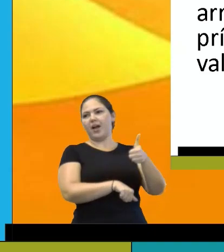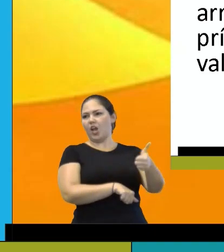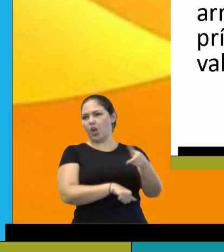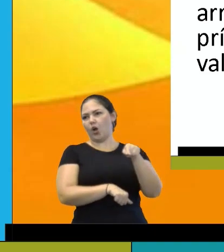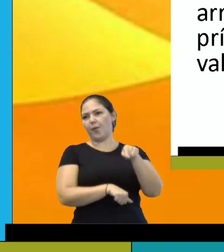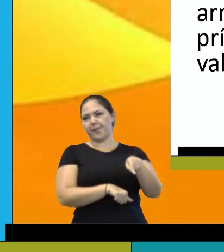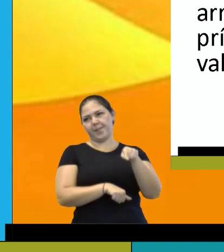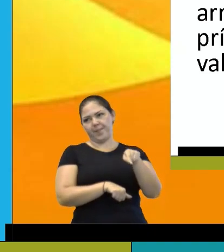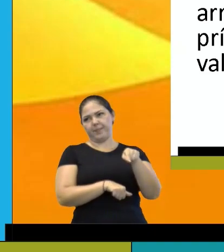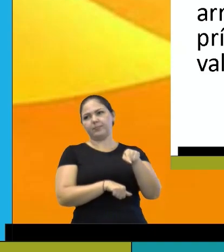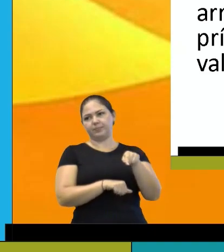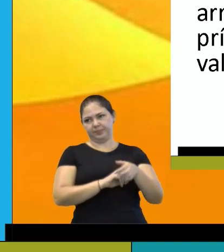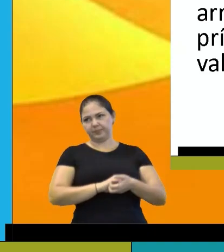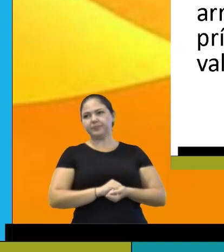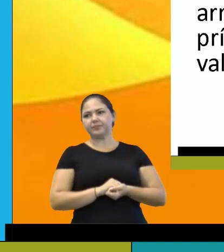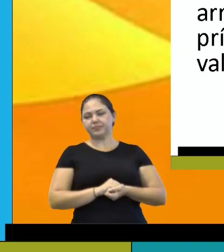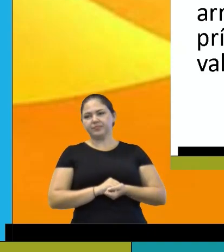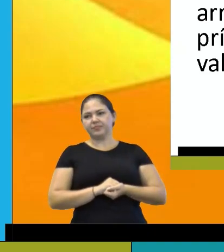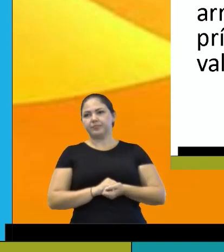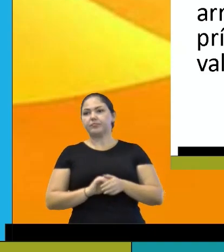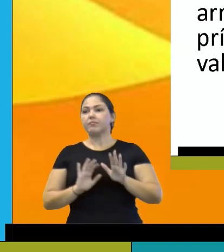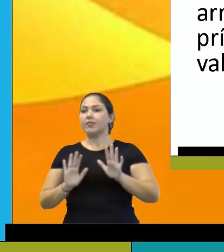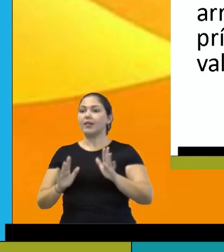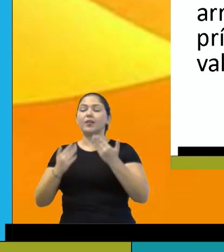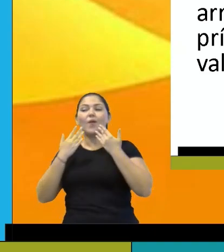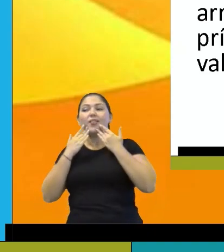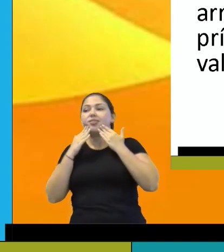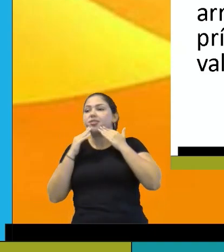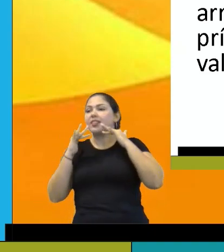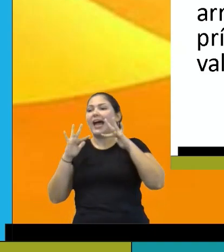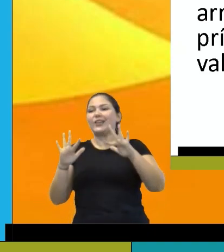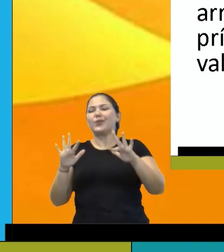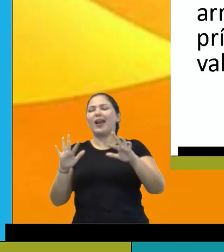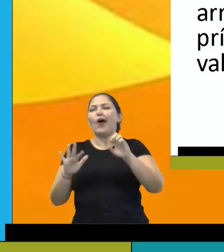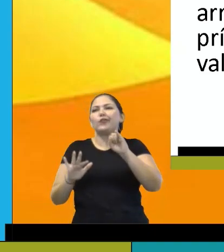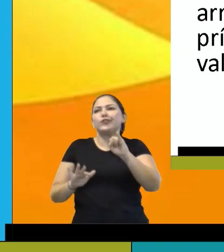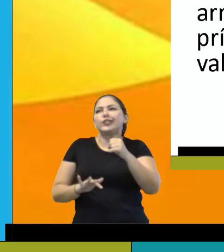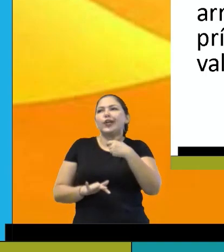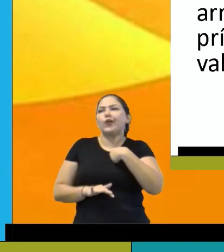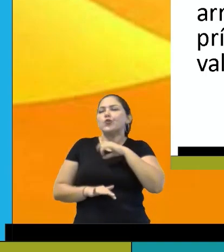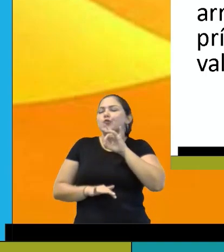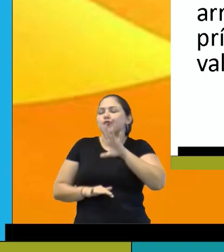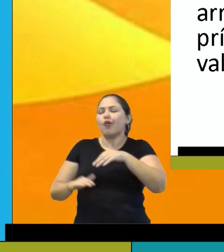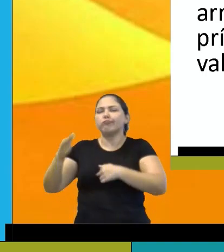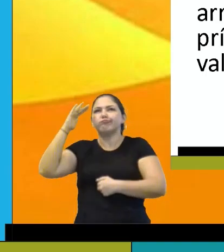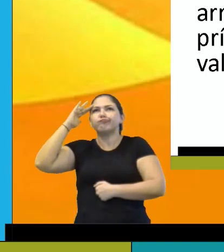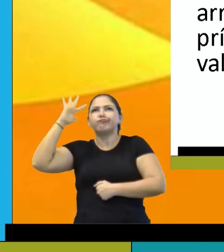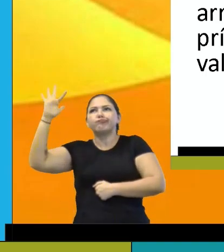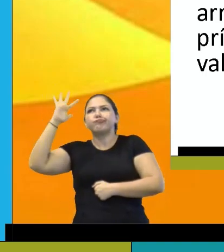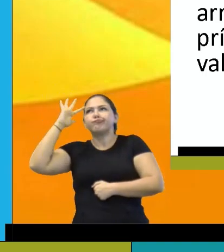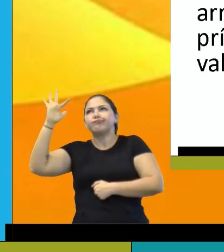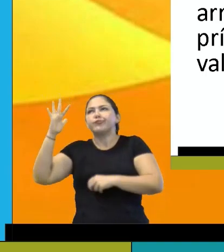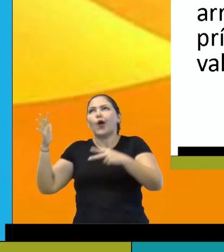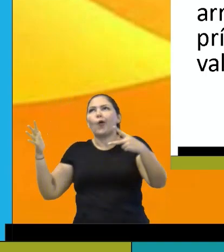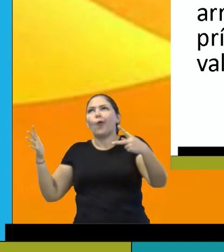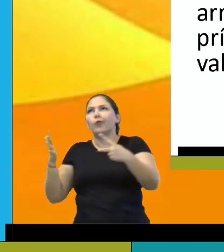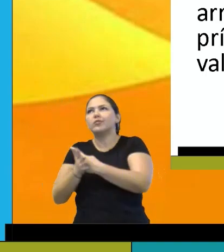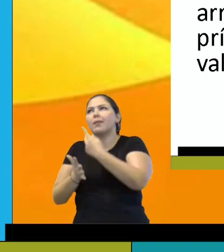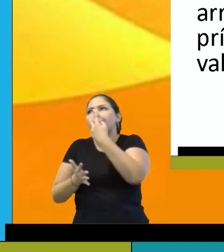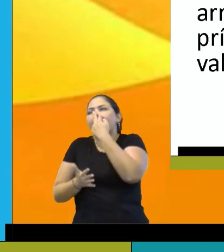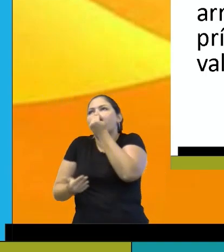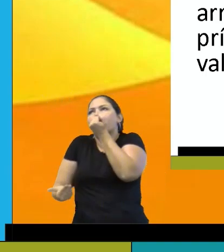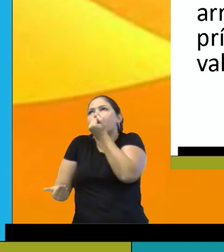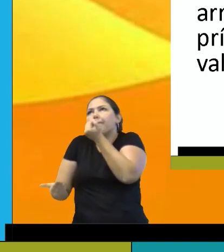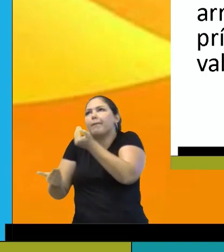profissão de bondade, é natural que se arruíne entre tantos que são maus.